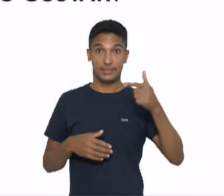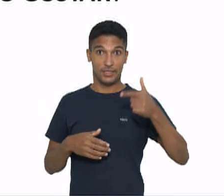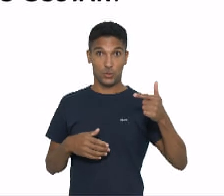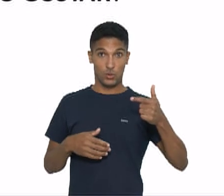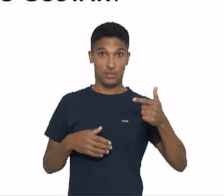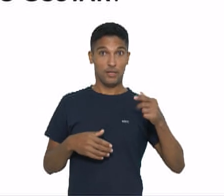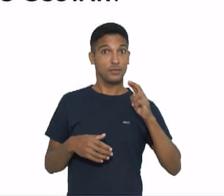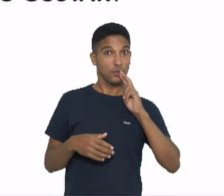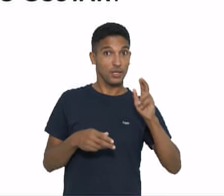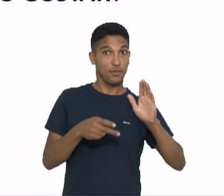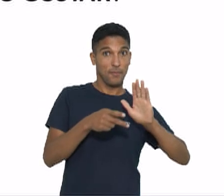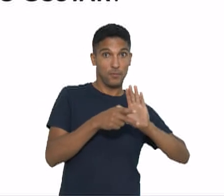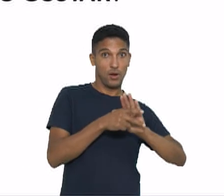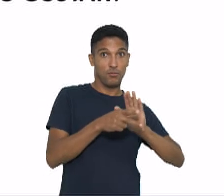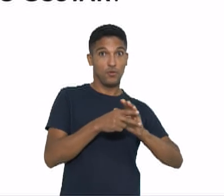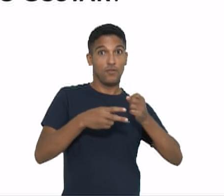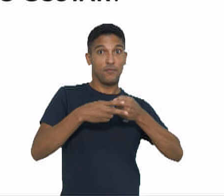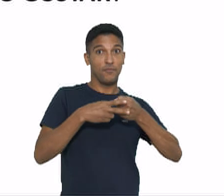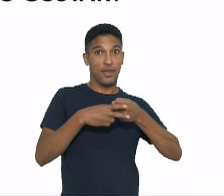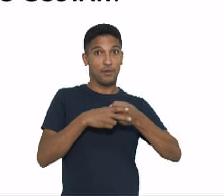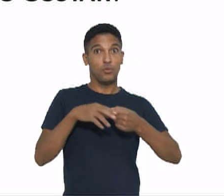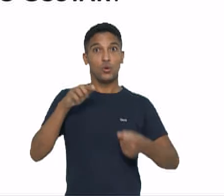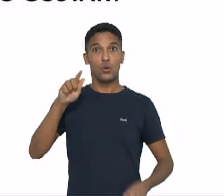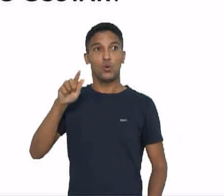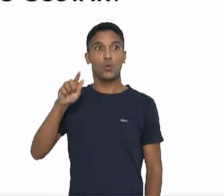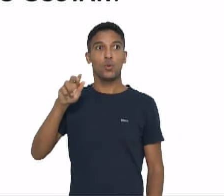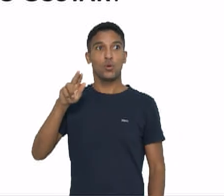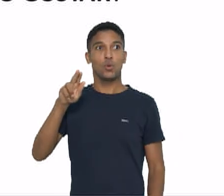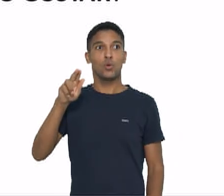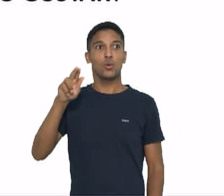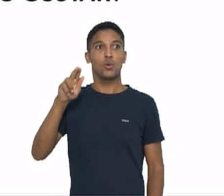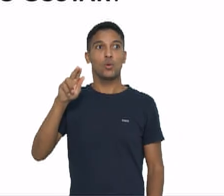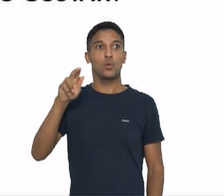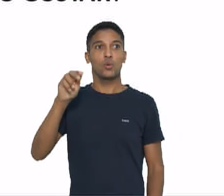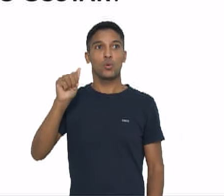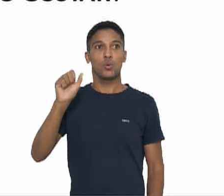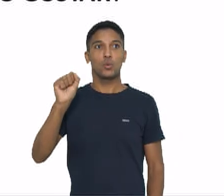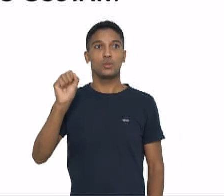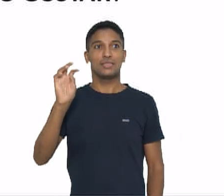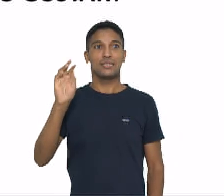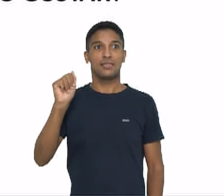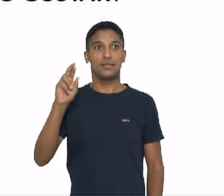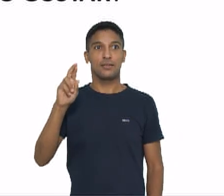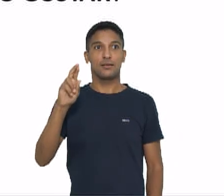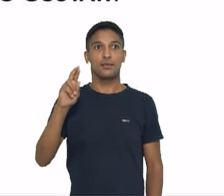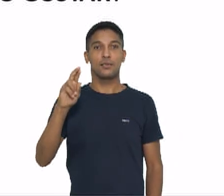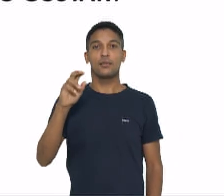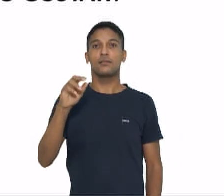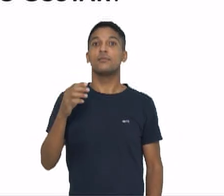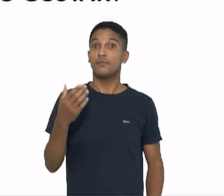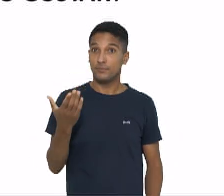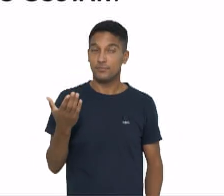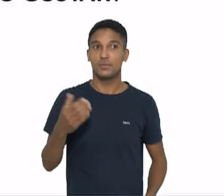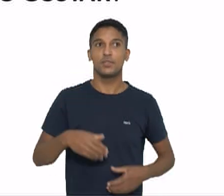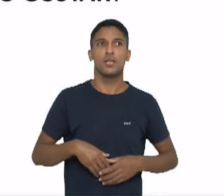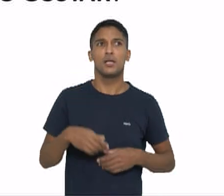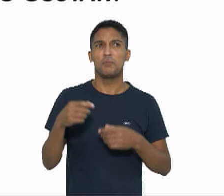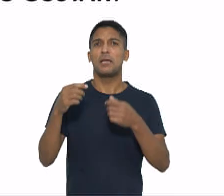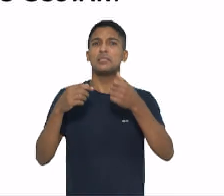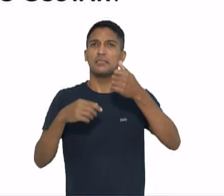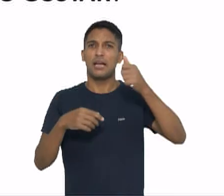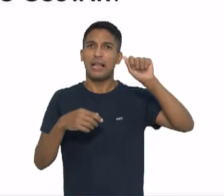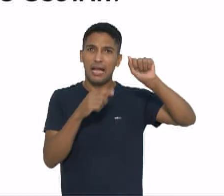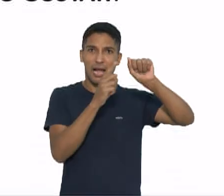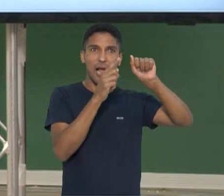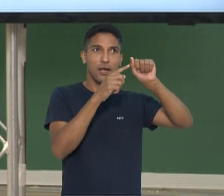gênero, relato personal, são textos unicamente escritos e se utilizam la formalidade? Não, eu falei